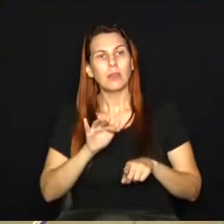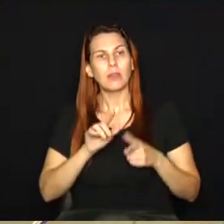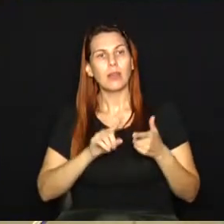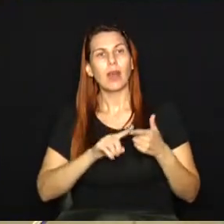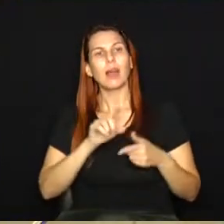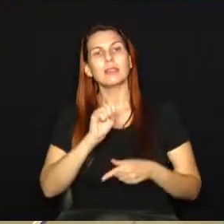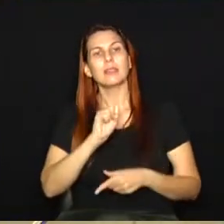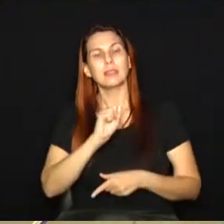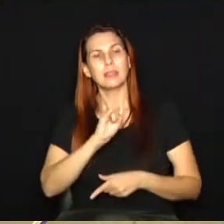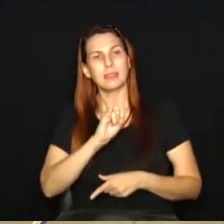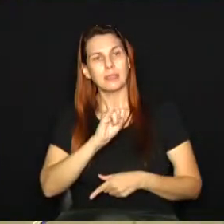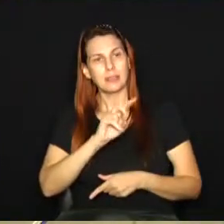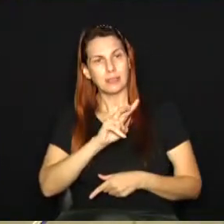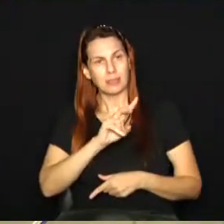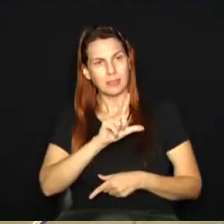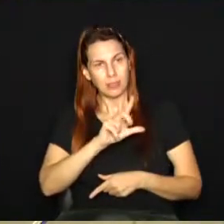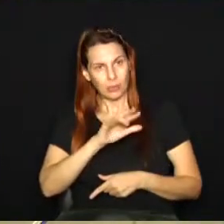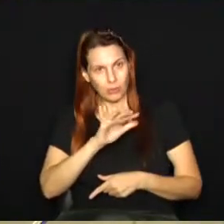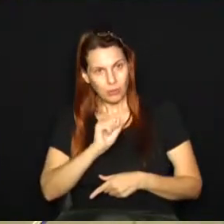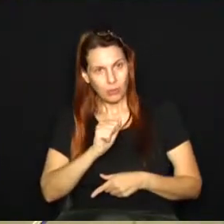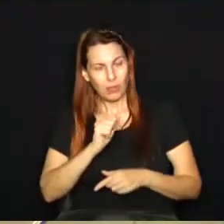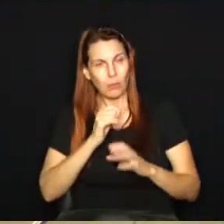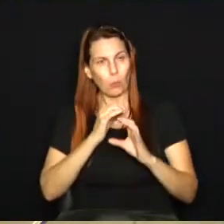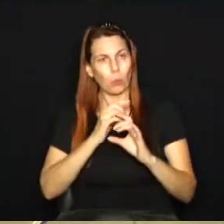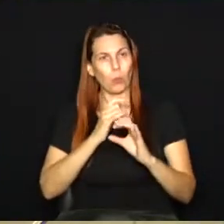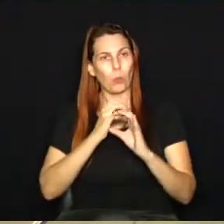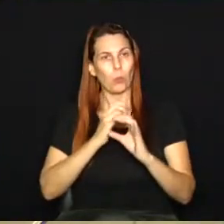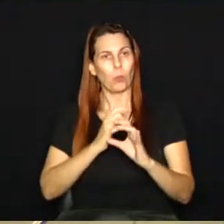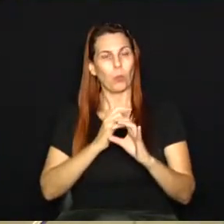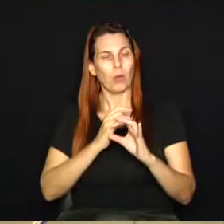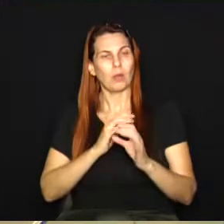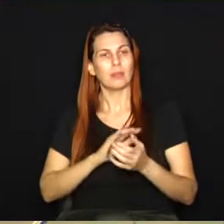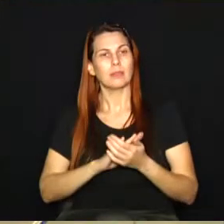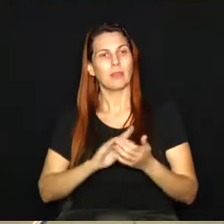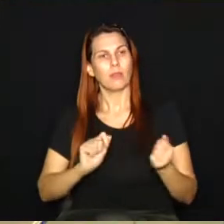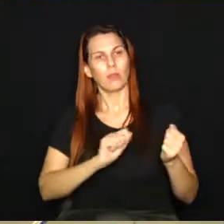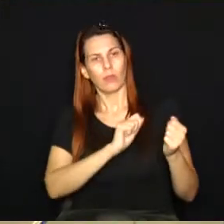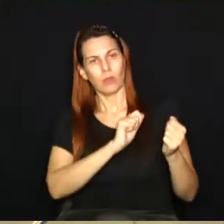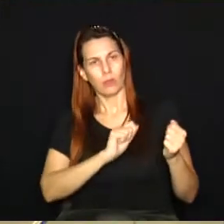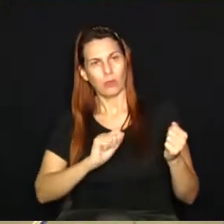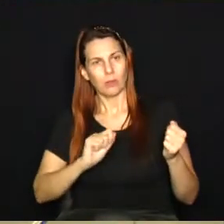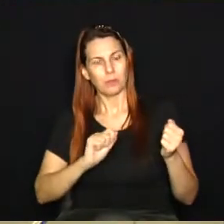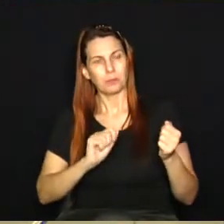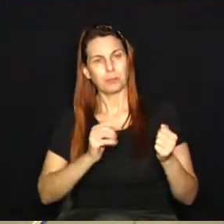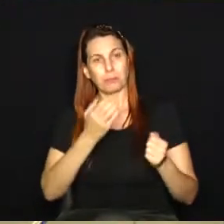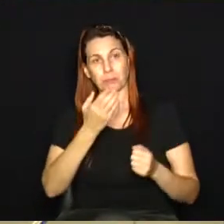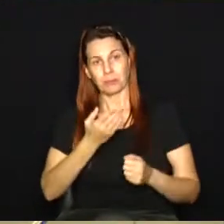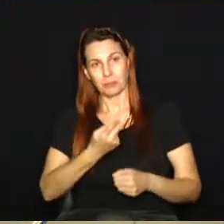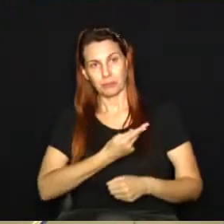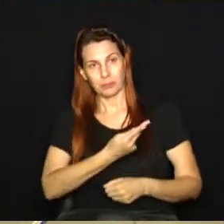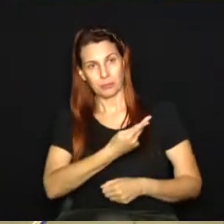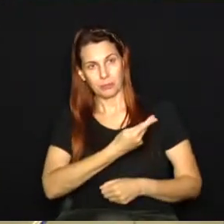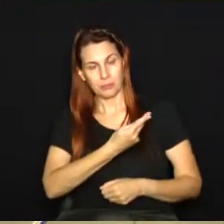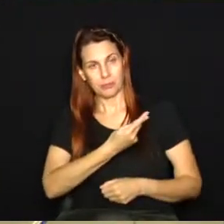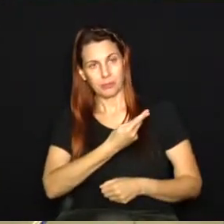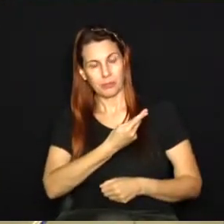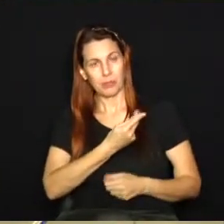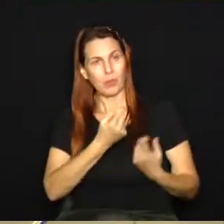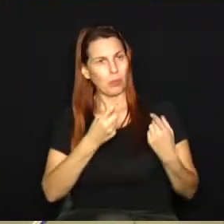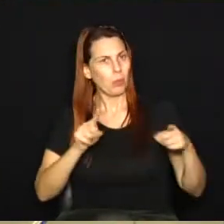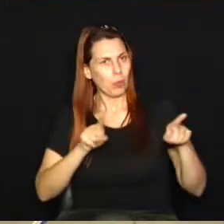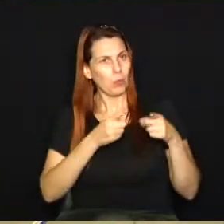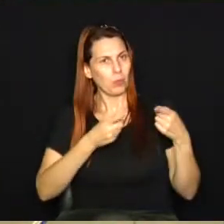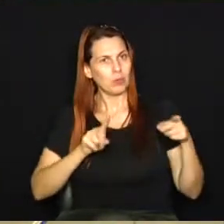tocar oboé. Eu não sabia se era flauta ou oboé. A Silvia e meu irmão são músicos